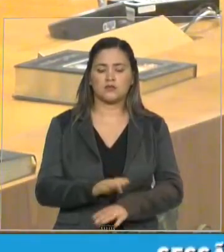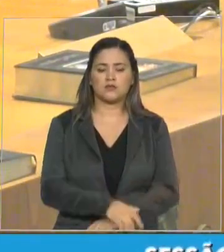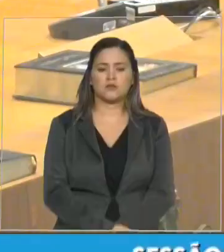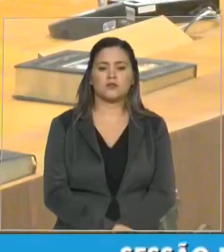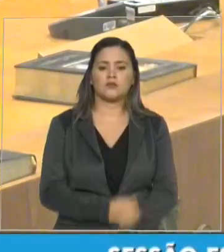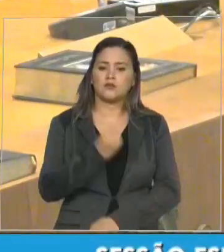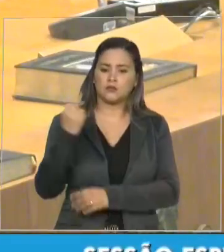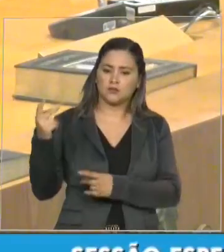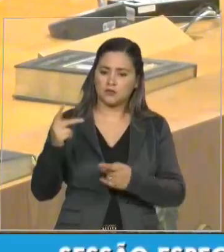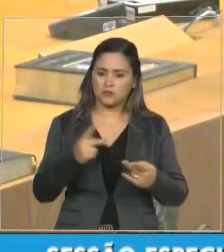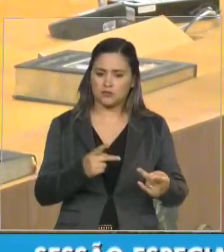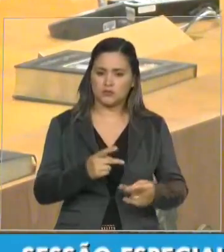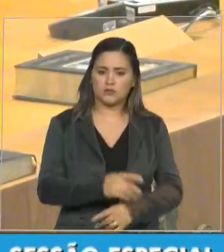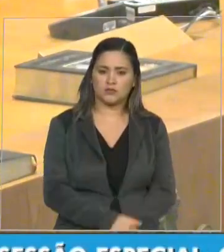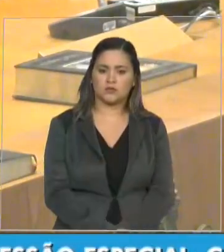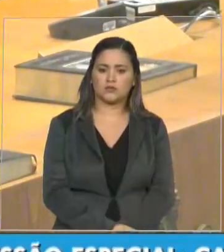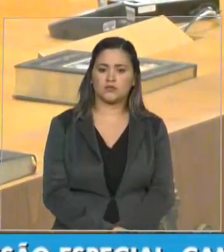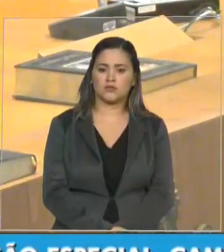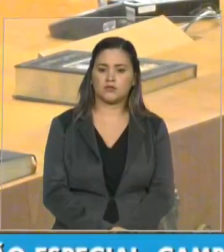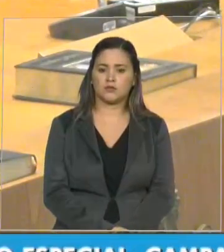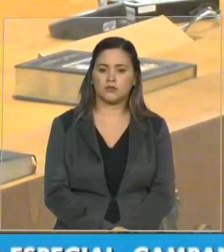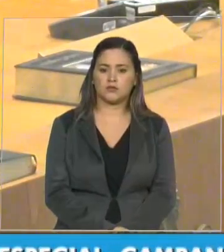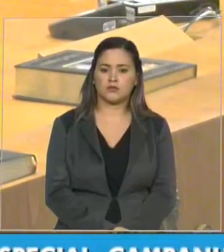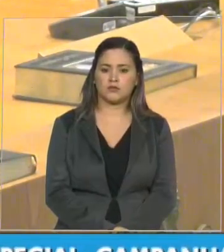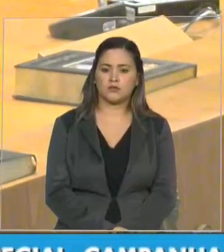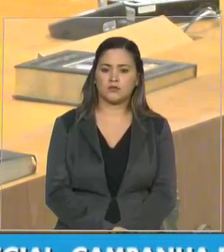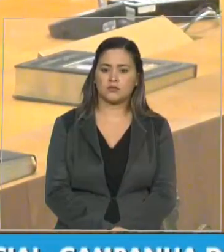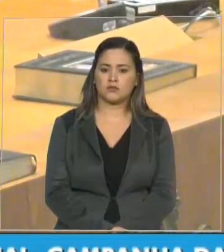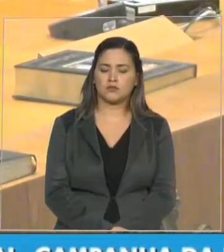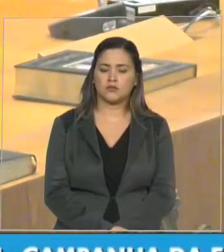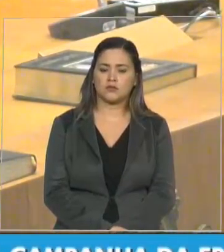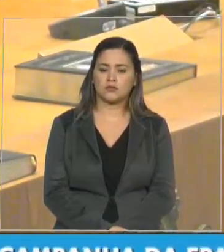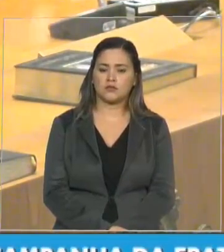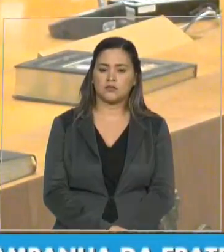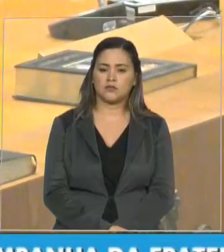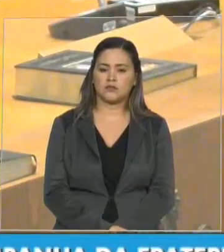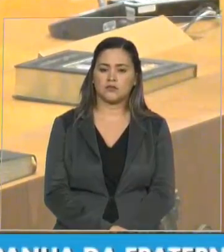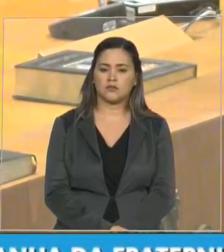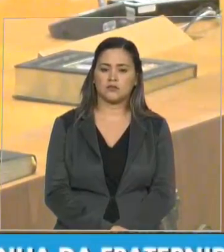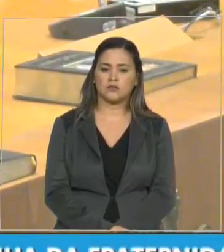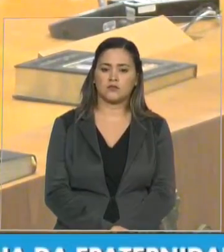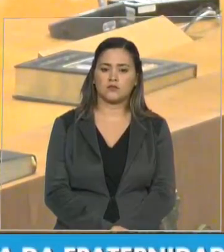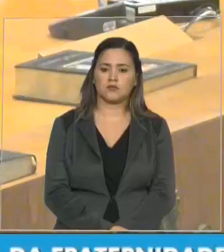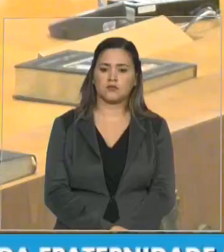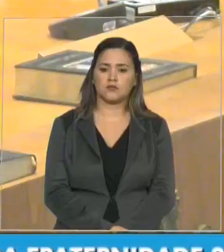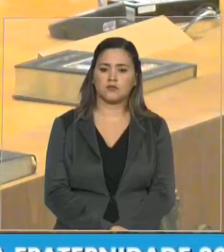bem-vindo. Então, com a palavra, Dom Belisário, pode usar a tribuna, por gentileza.